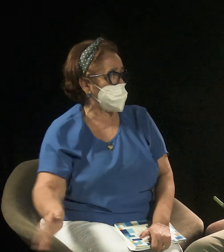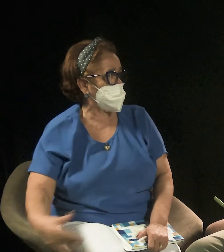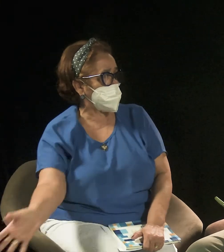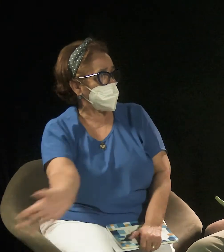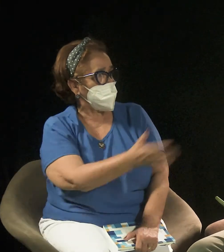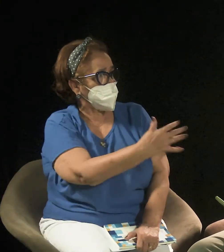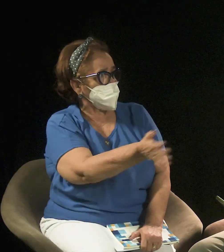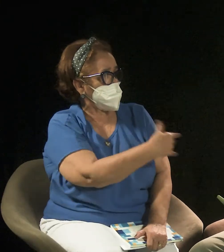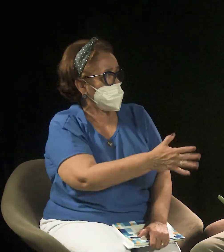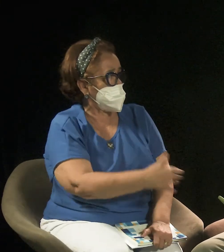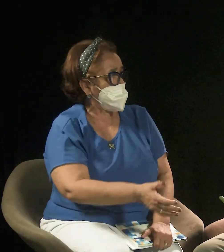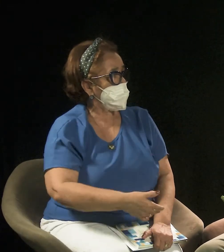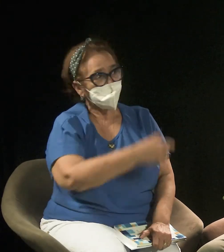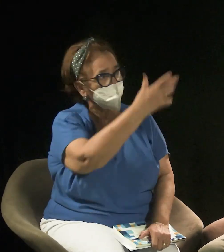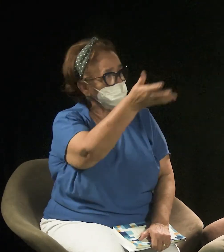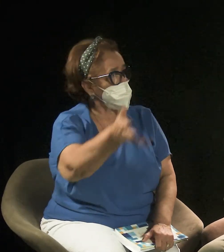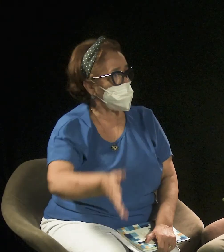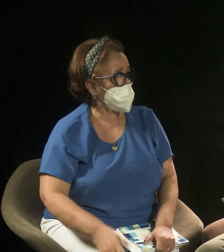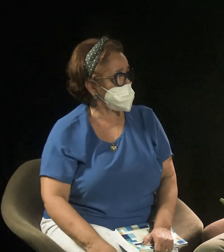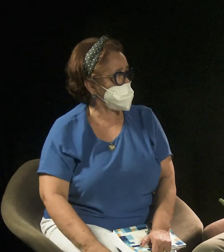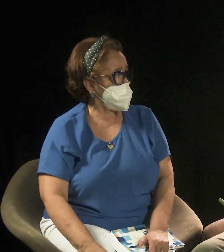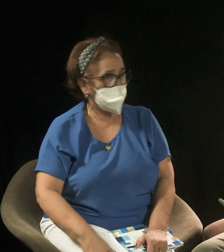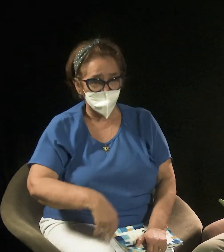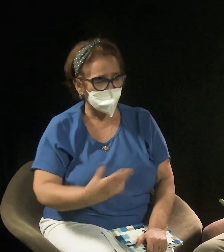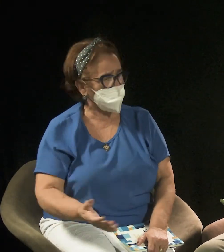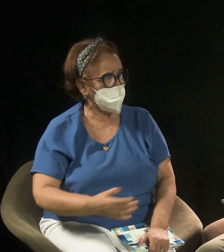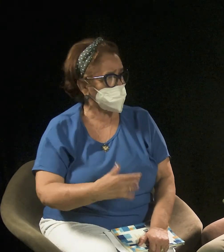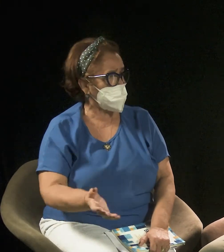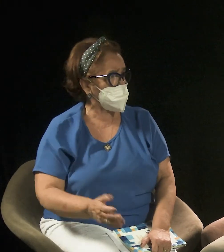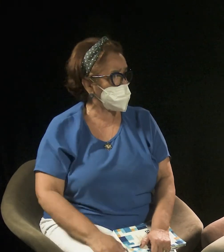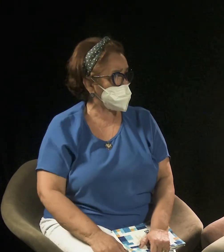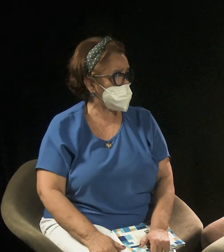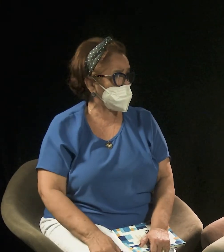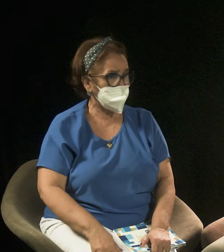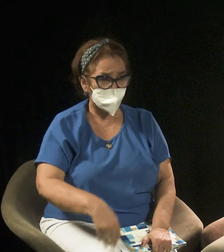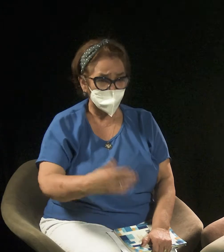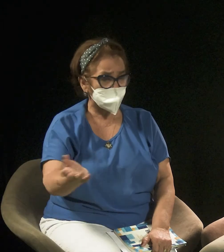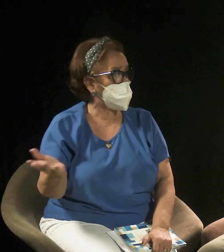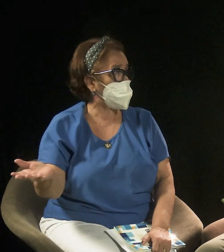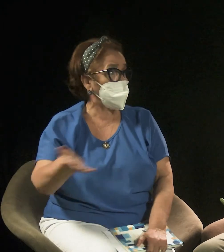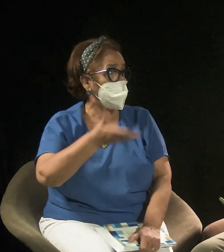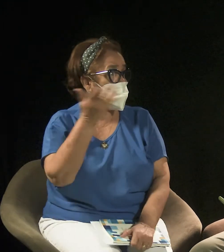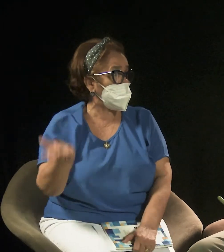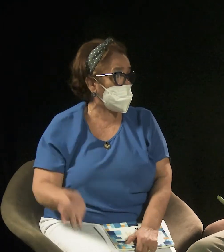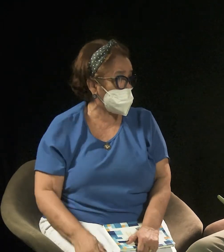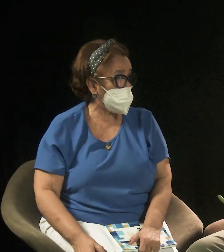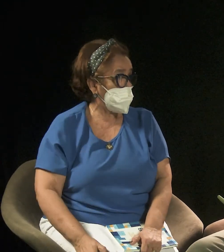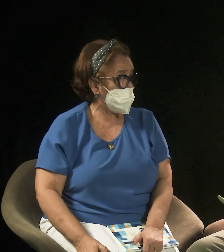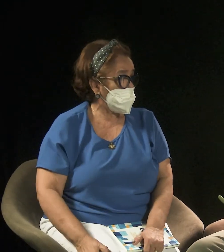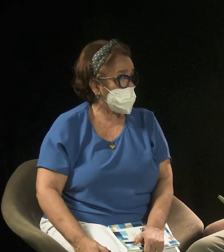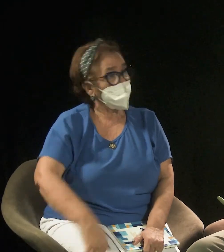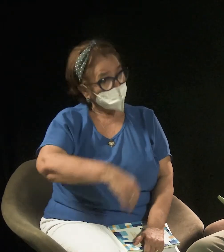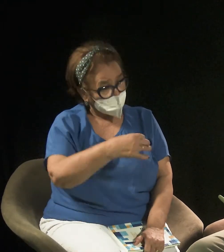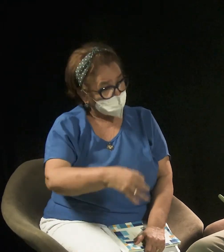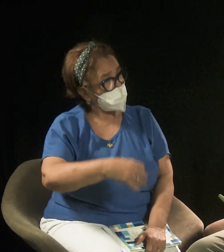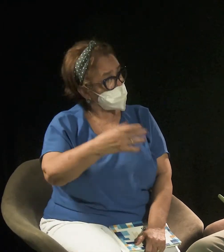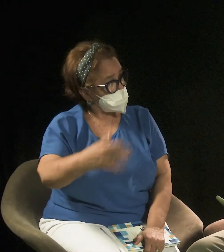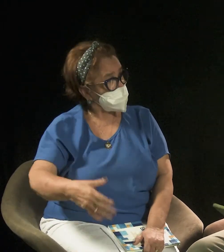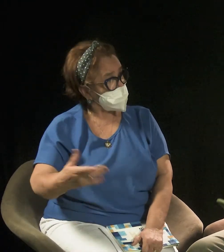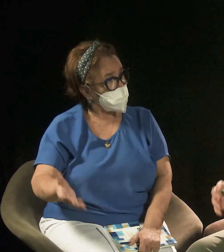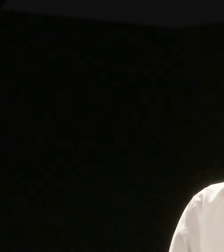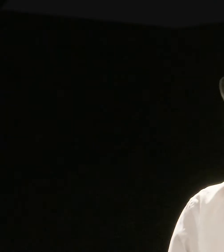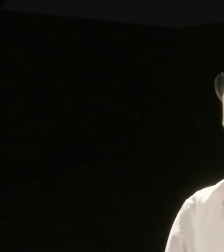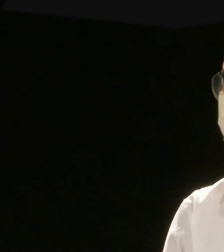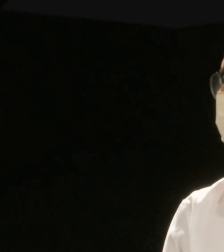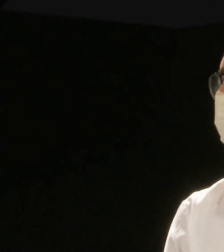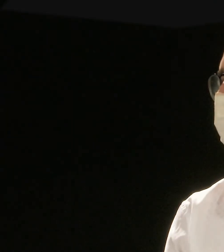As cadeiras quebradas, manda para a zona rural. Gente, o preço é o mesmo, eles pagam do mesmo jeito, né? Por isso que o Fundeb está aí. É cada